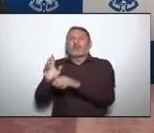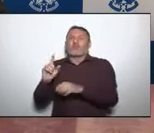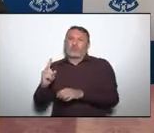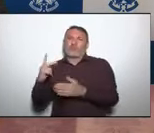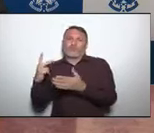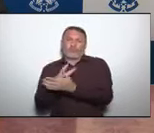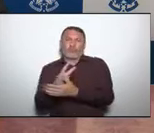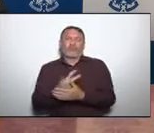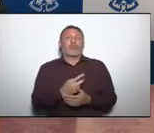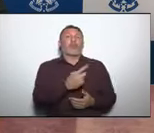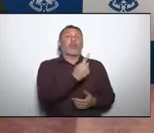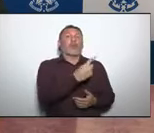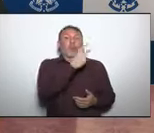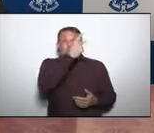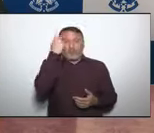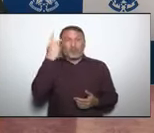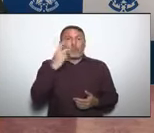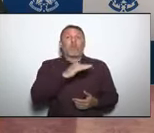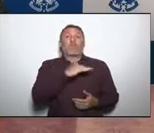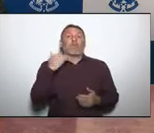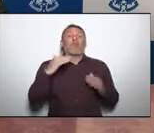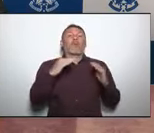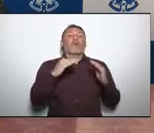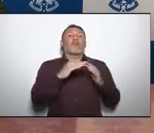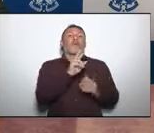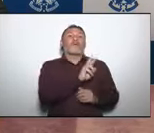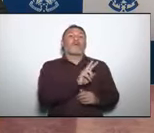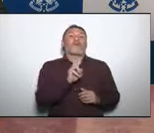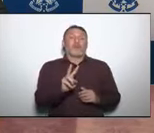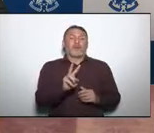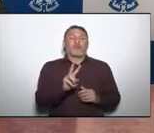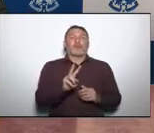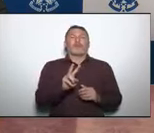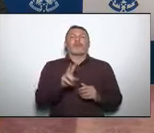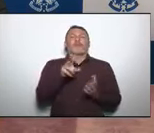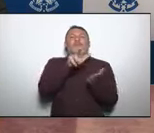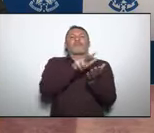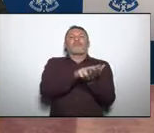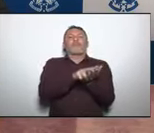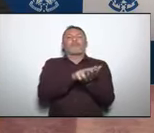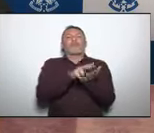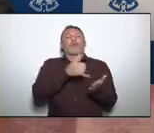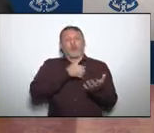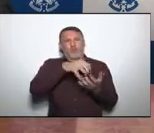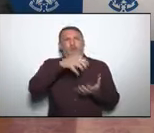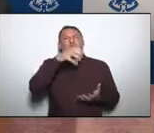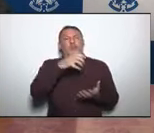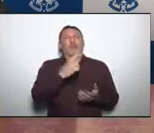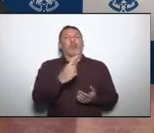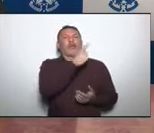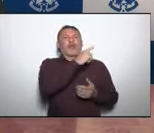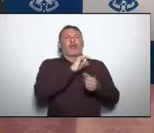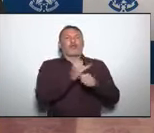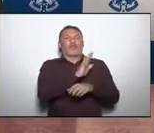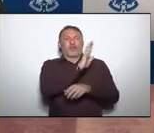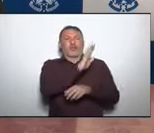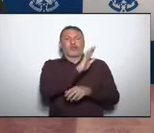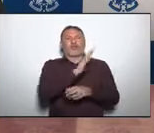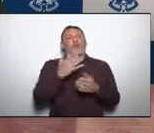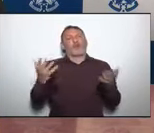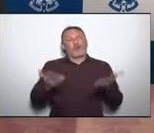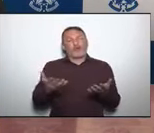de Vila Velha que estava internada no Jaime Santos Neves, também uma pessoa de mais idade. Então, duas pessoas que